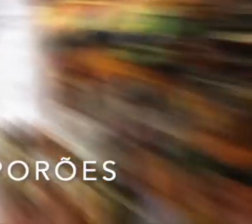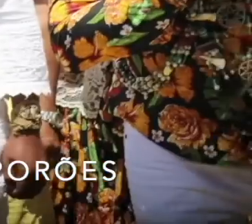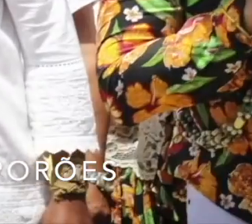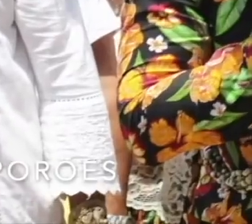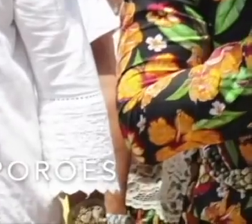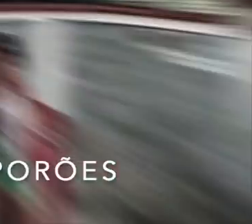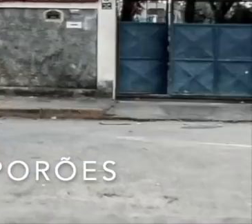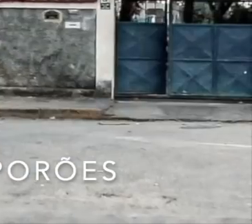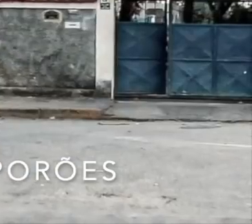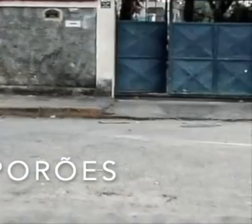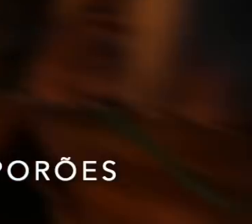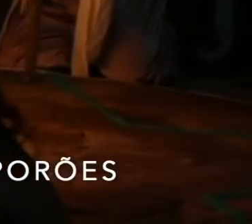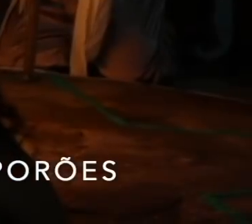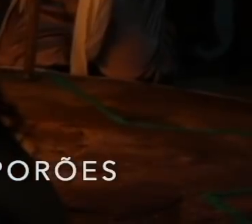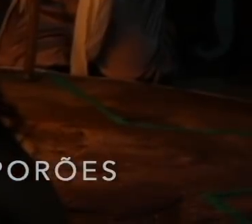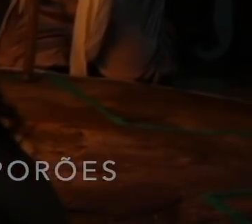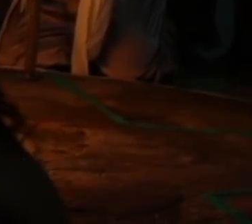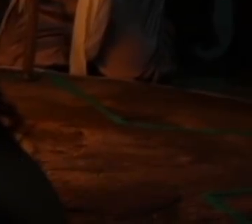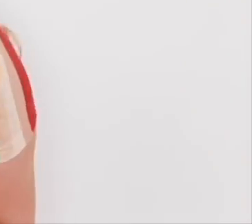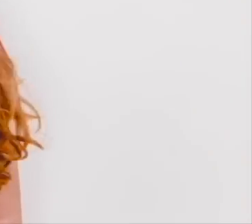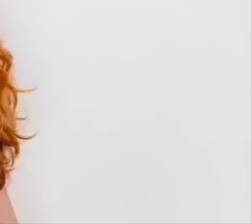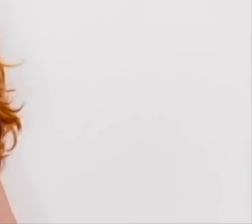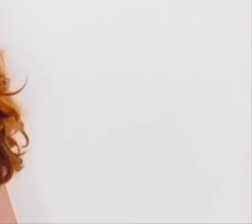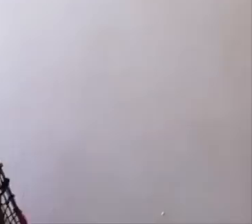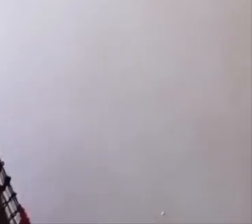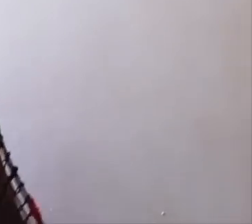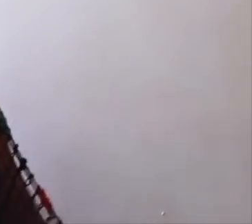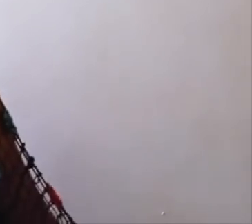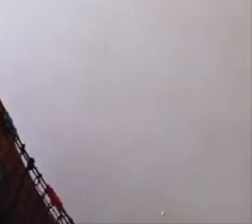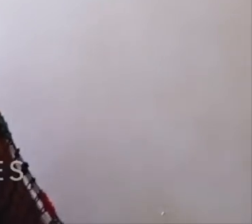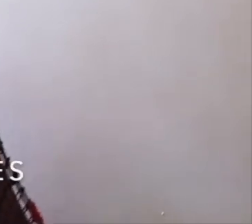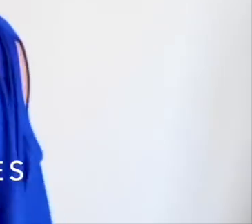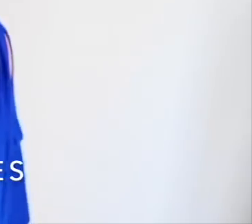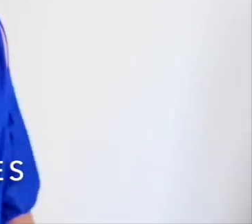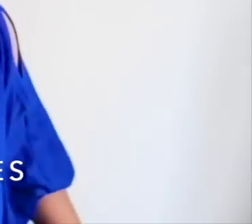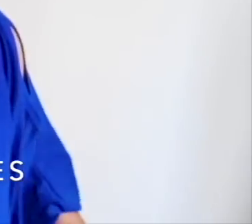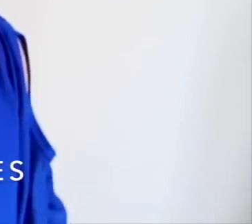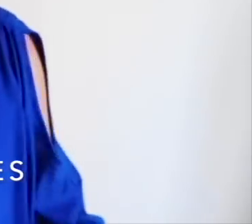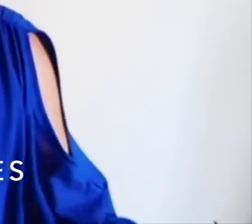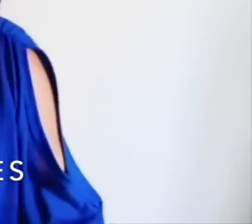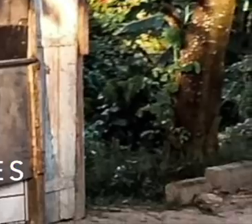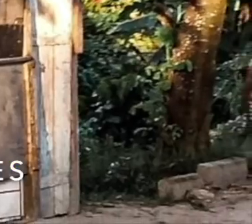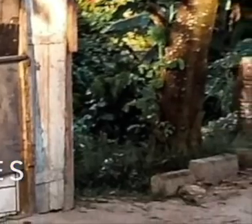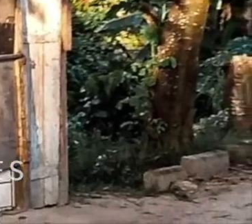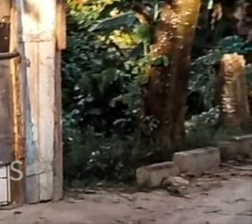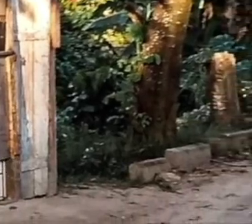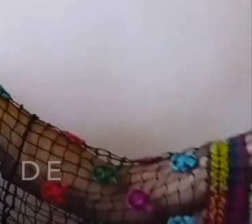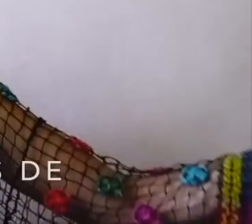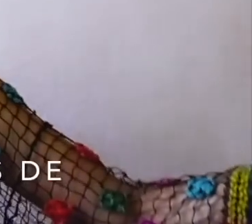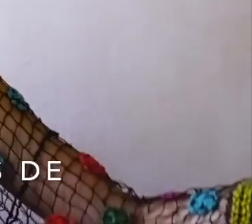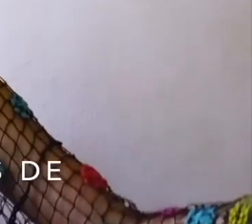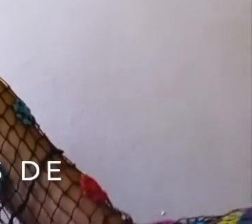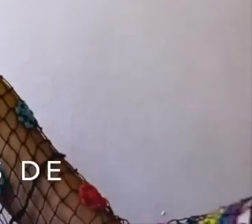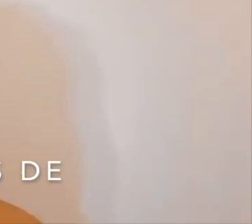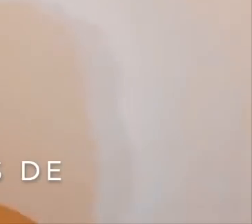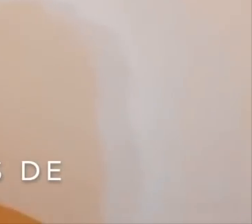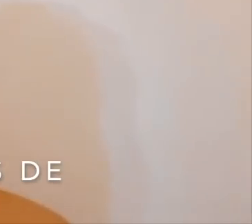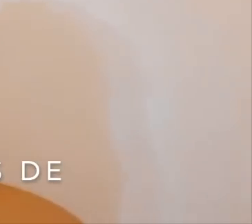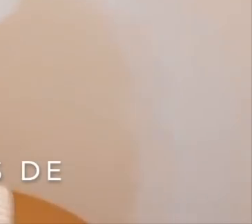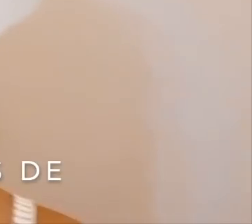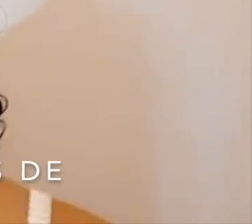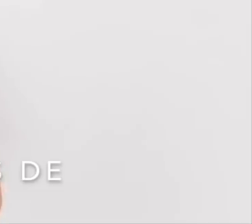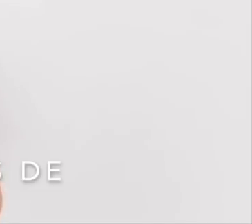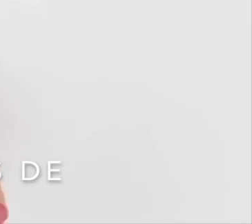mangueira, tira a poeira dos porões ou arealas, dos teus heróis de vagões, do Brasil que